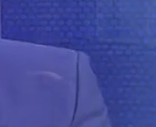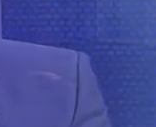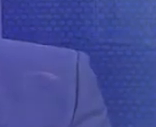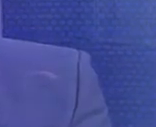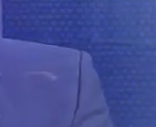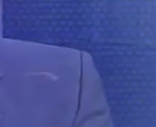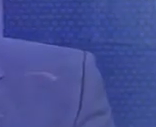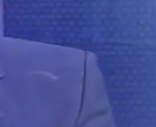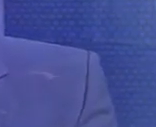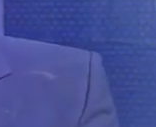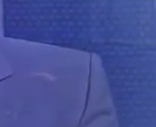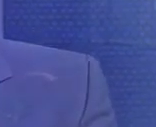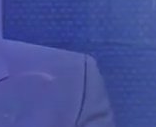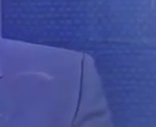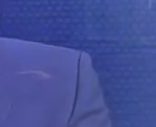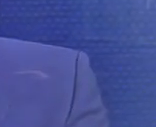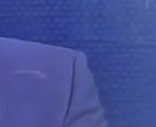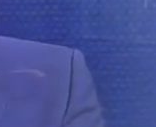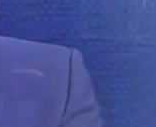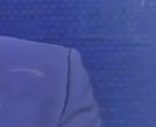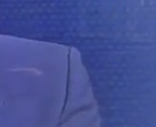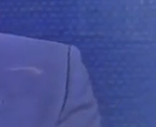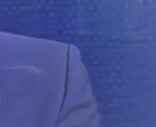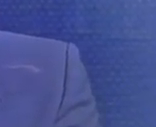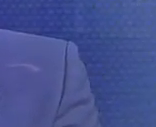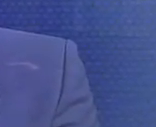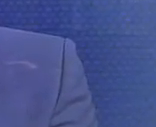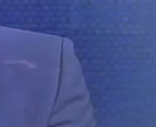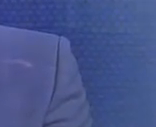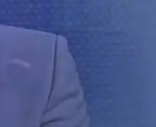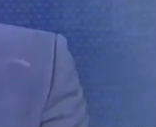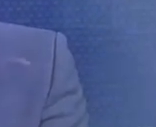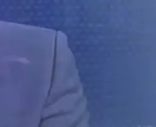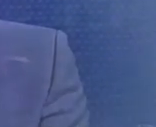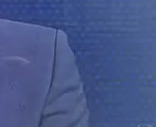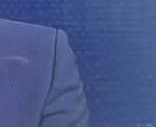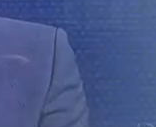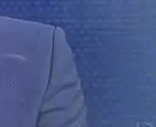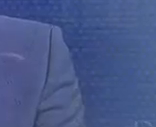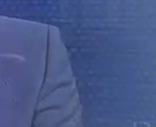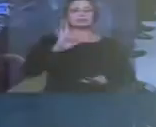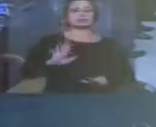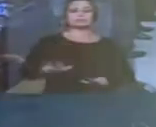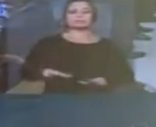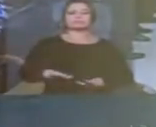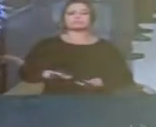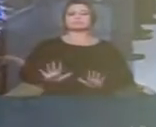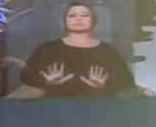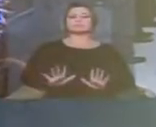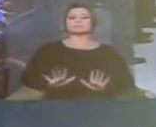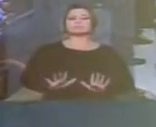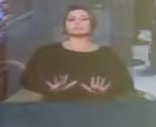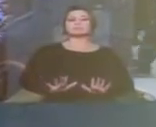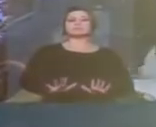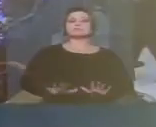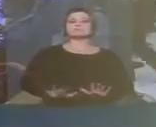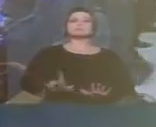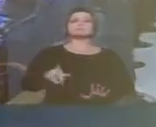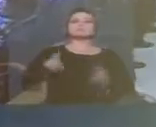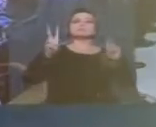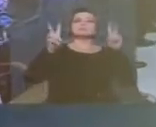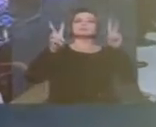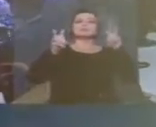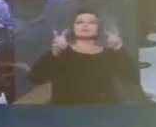segundo turno a proposta de emenda constitucional que cria o Tribunal Regional Federal do Paraná. A proposta de